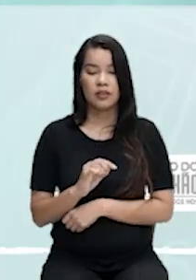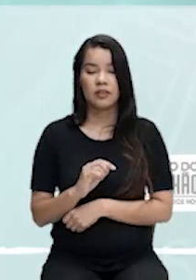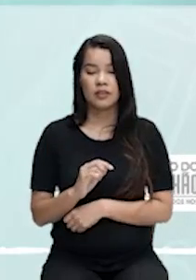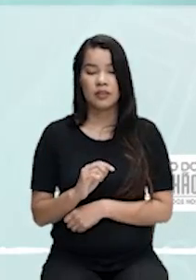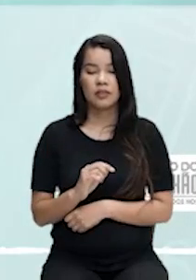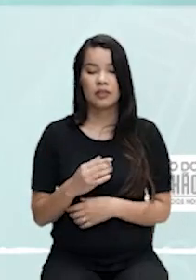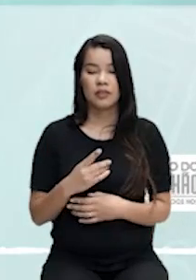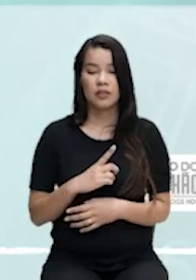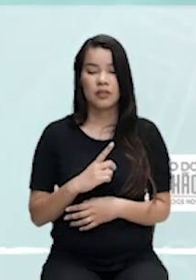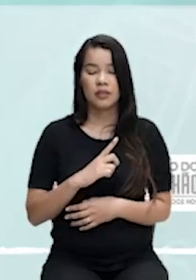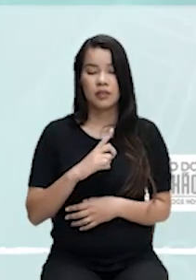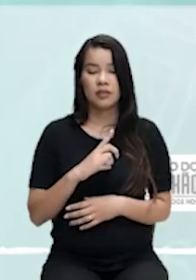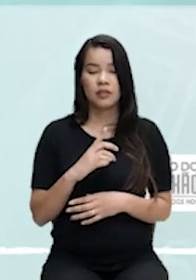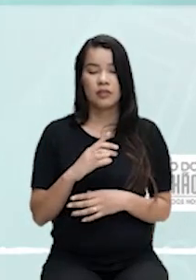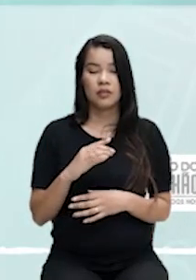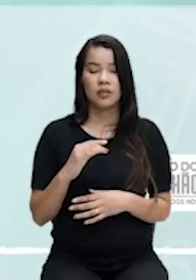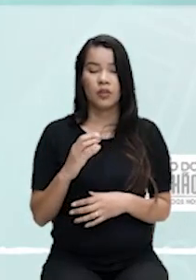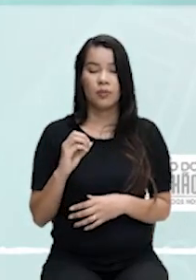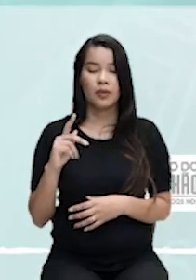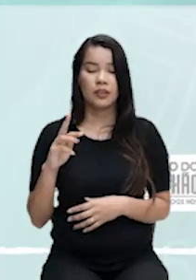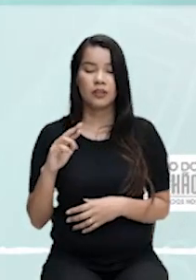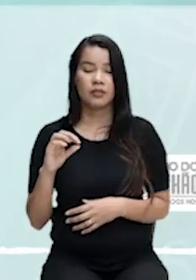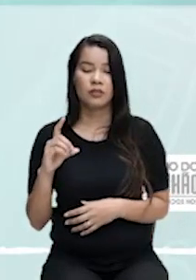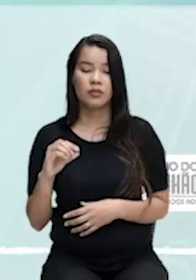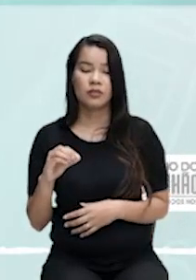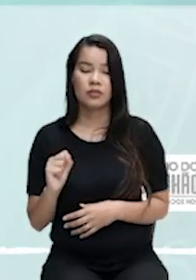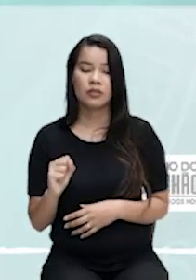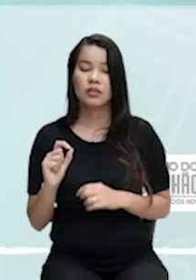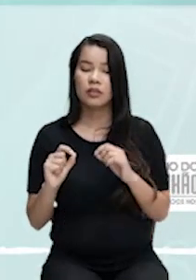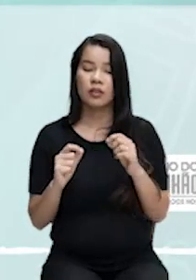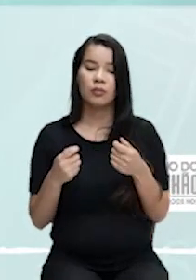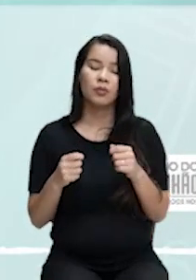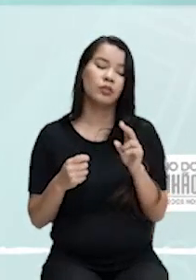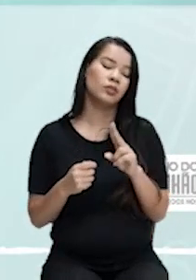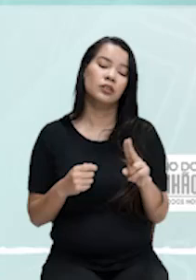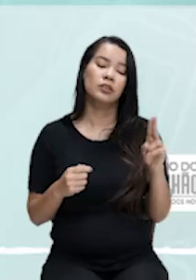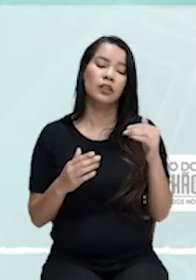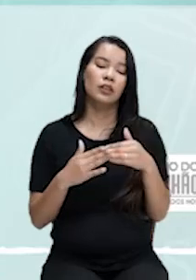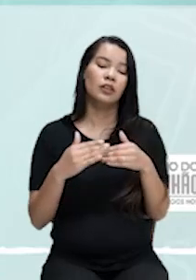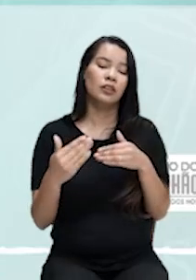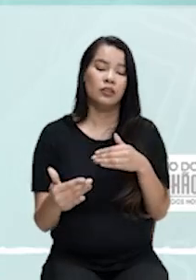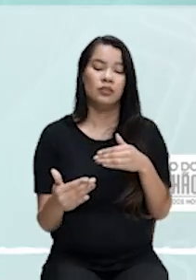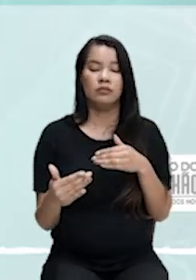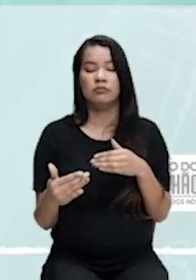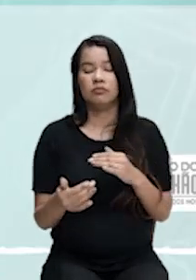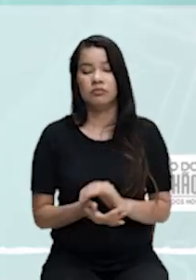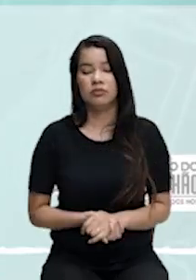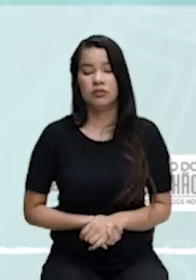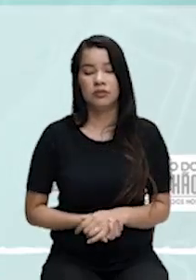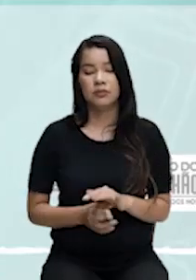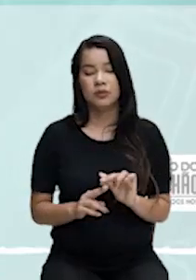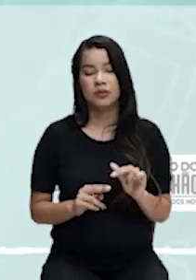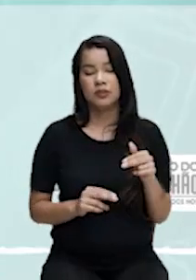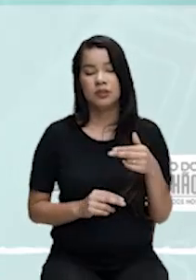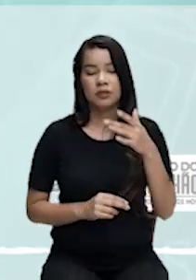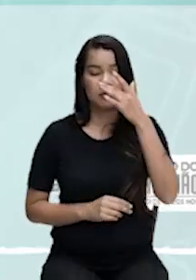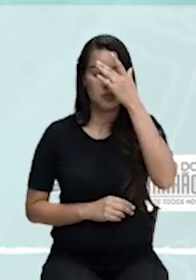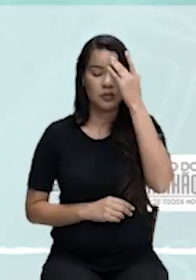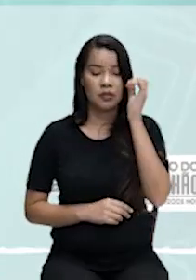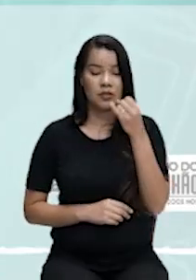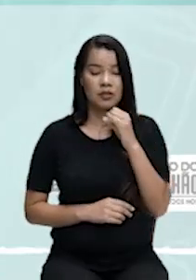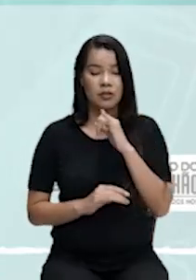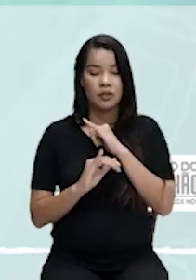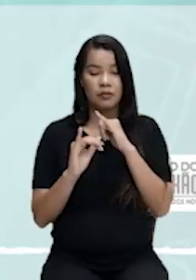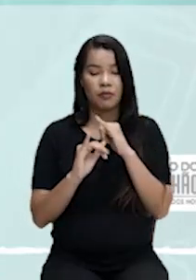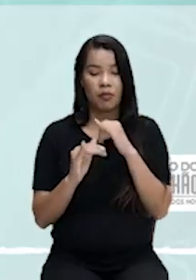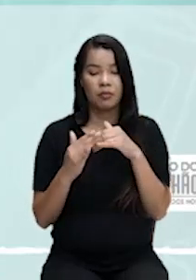permitem o uso ilimitado do aplicativo, sem debitar o consumo do pacote de dados. Por isso, muita gente se informa através